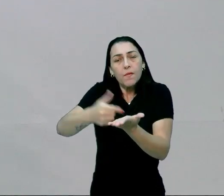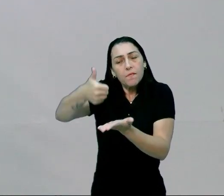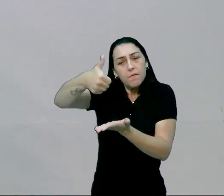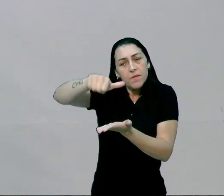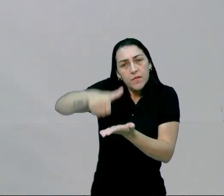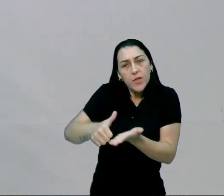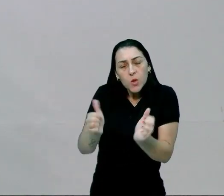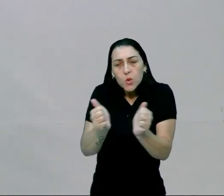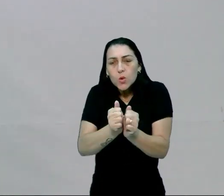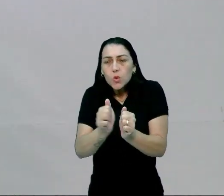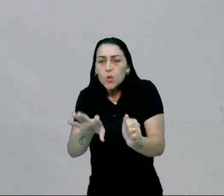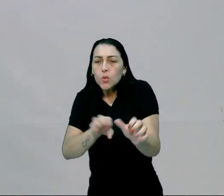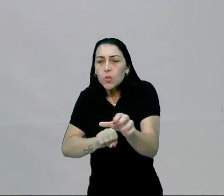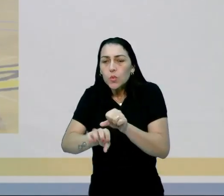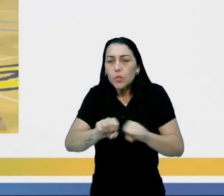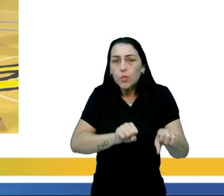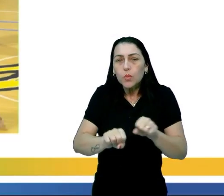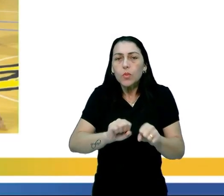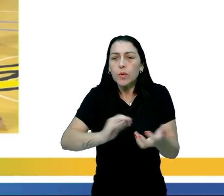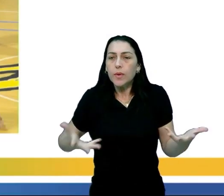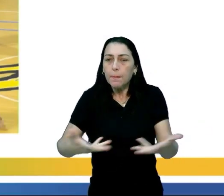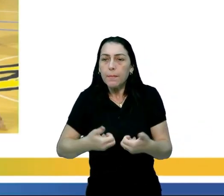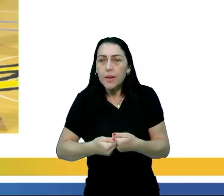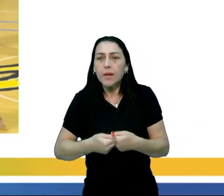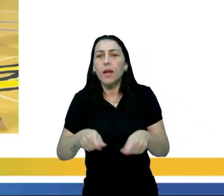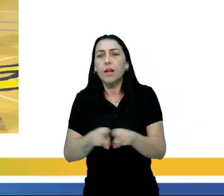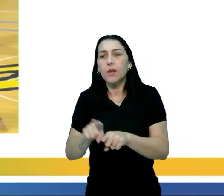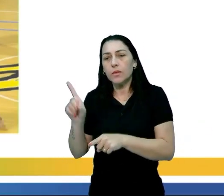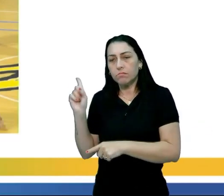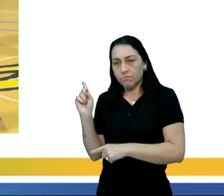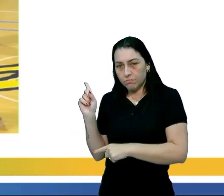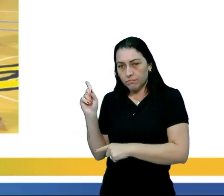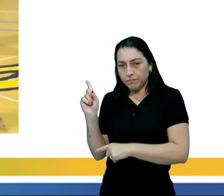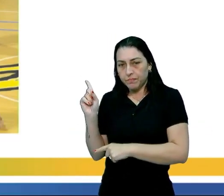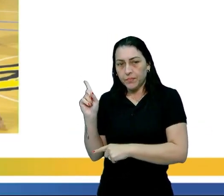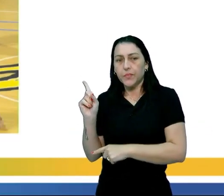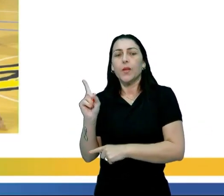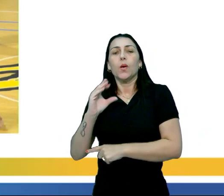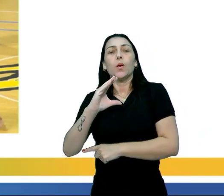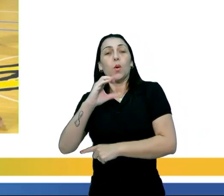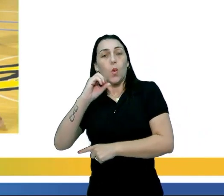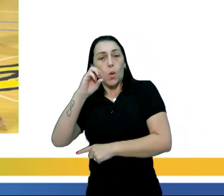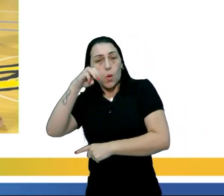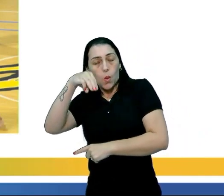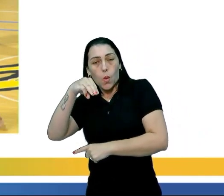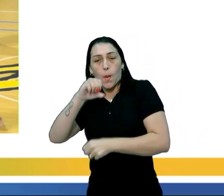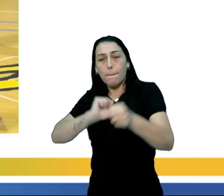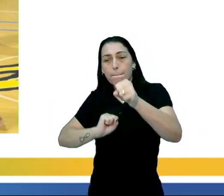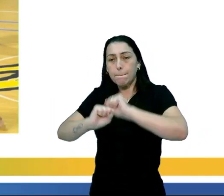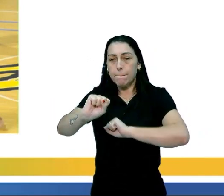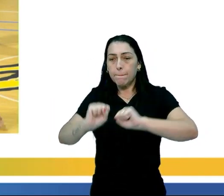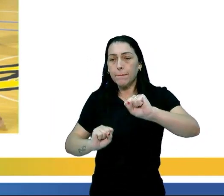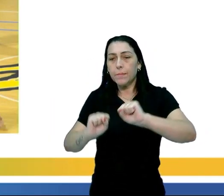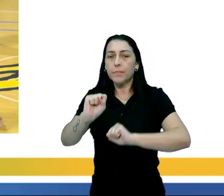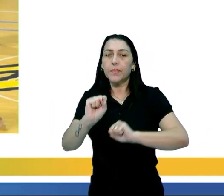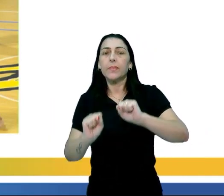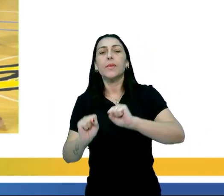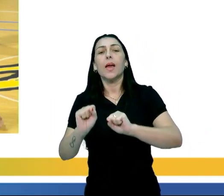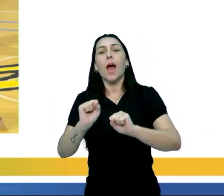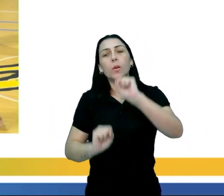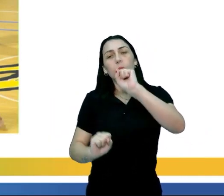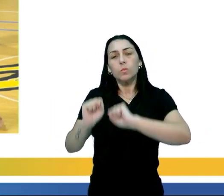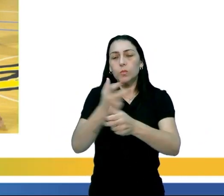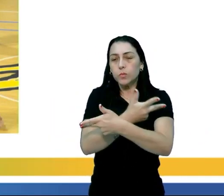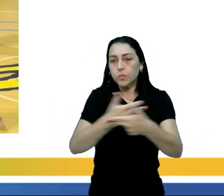juntando performance e habilidades. Tem os de combate, que são o Kendo, as próprias lutas de